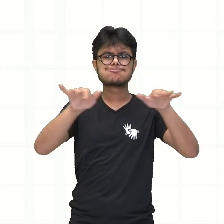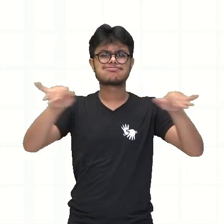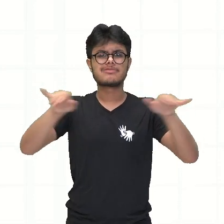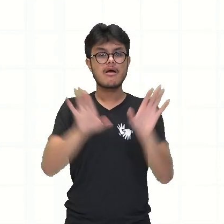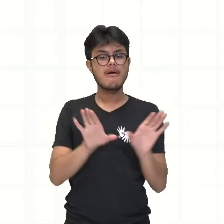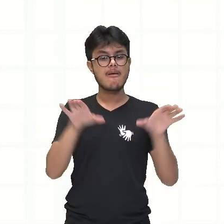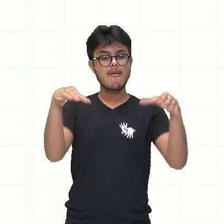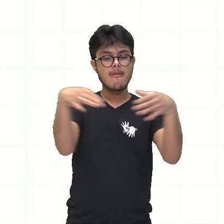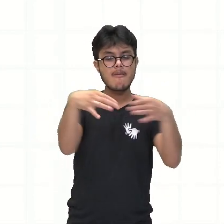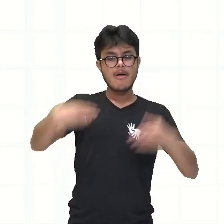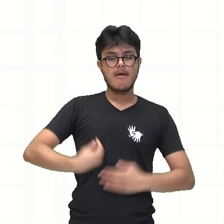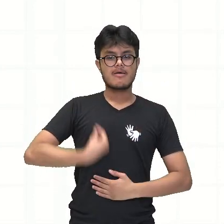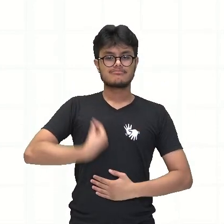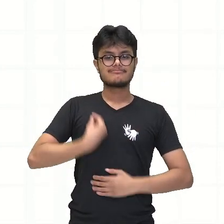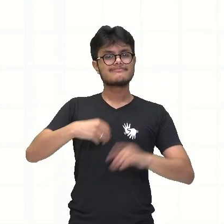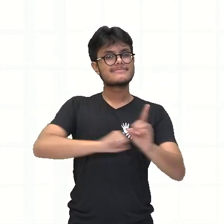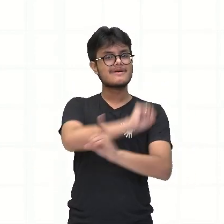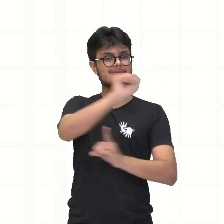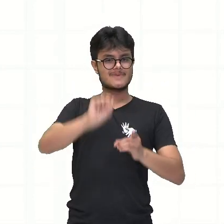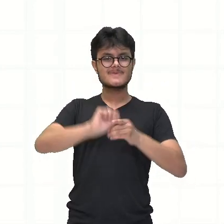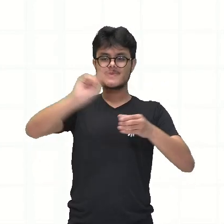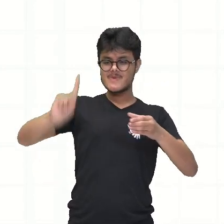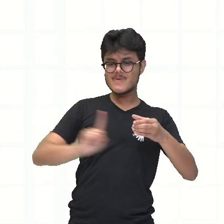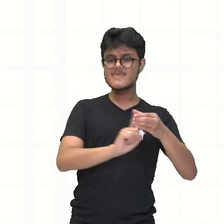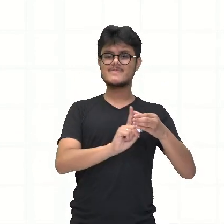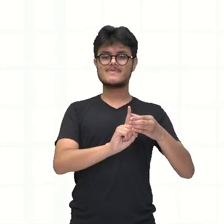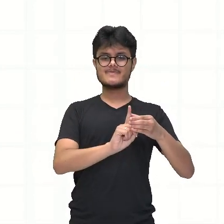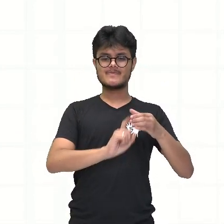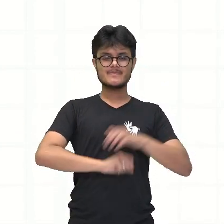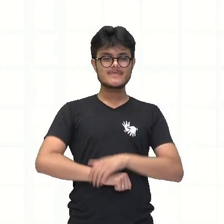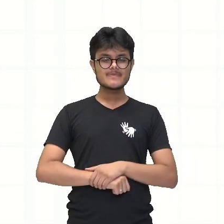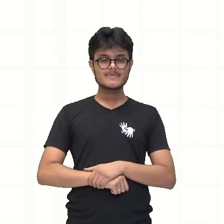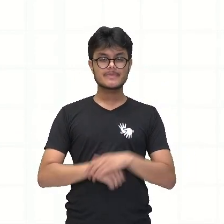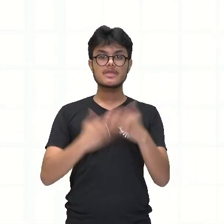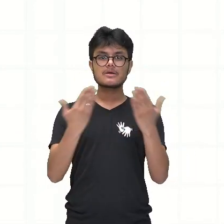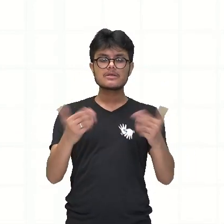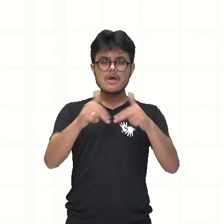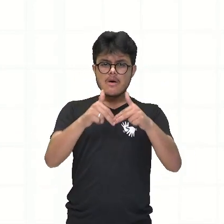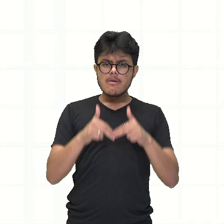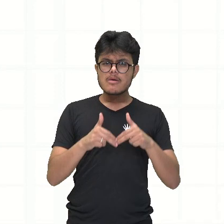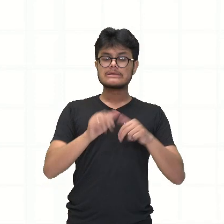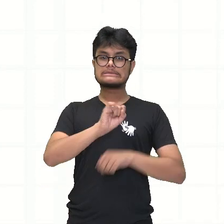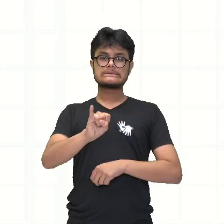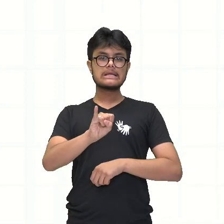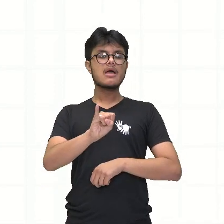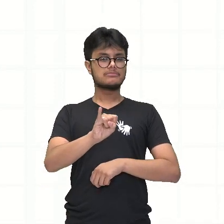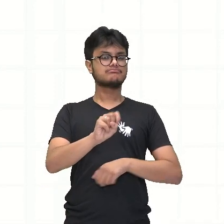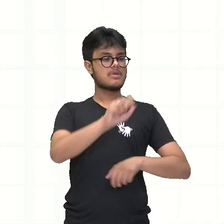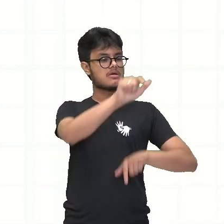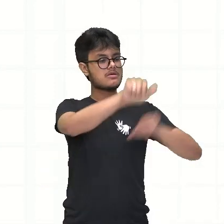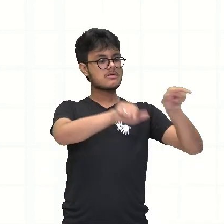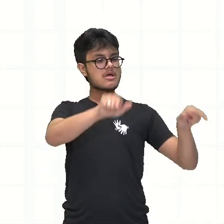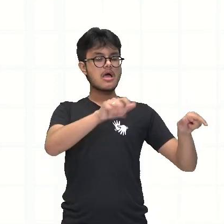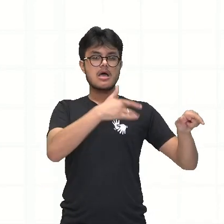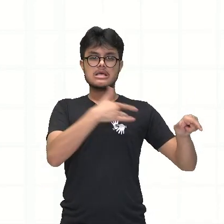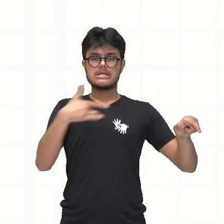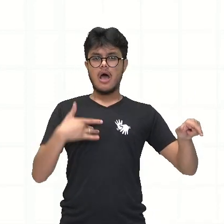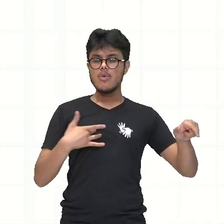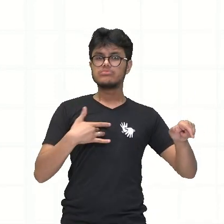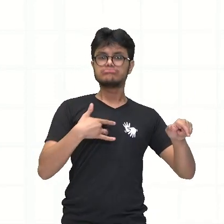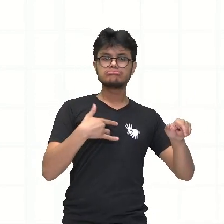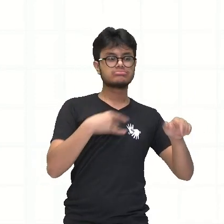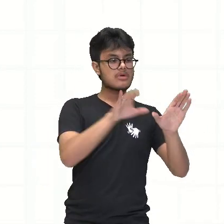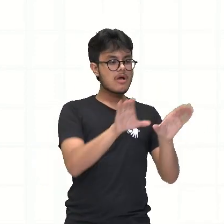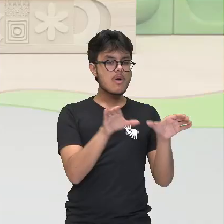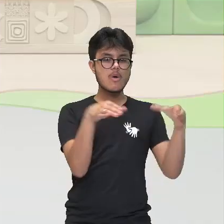disseminadas no ambiente da comunidade em que vive. Né? Então, quando a gente fala de saúde coletiva, a gente pode falar um